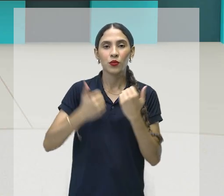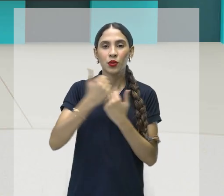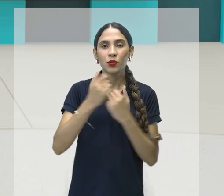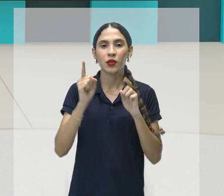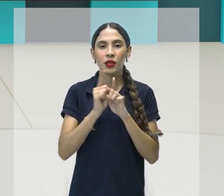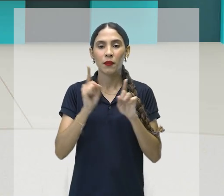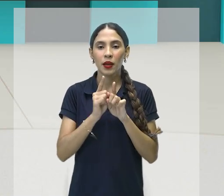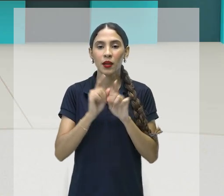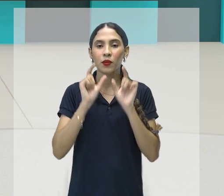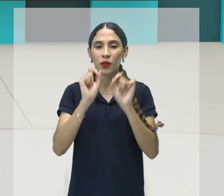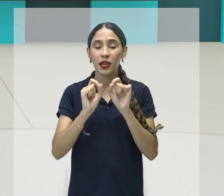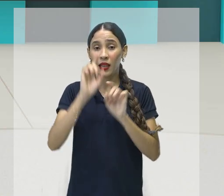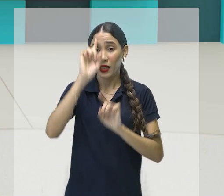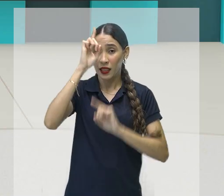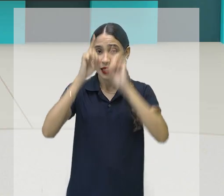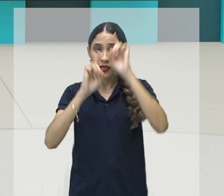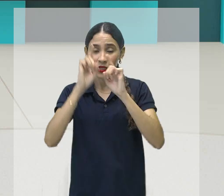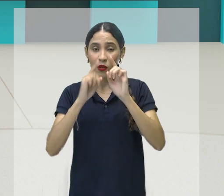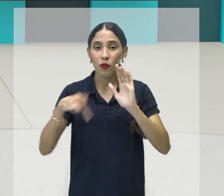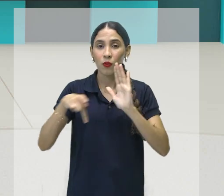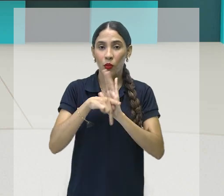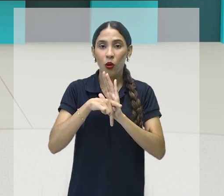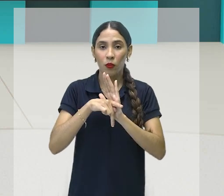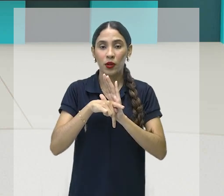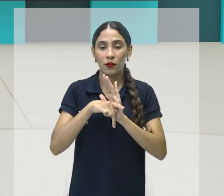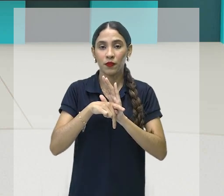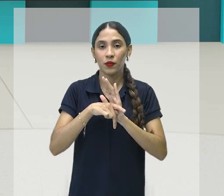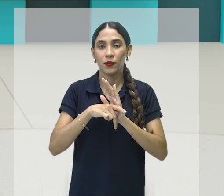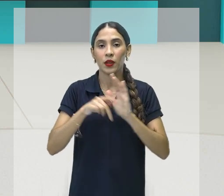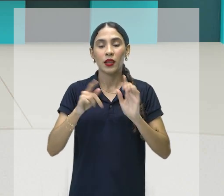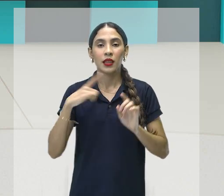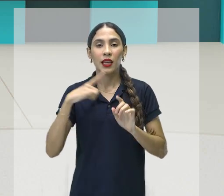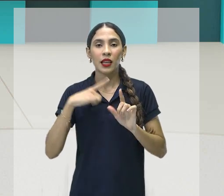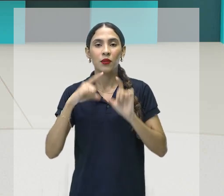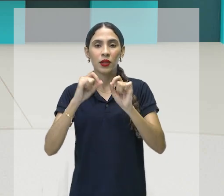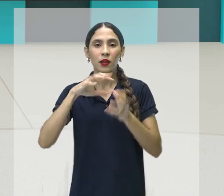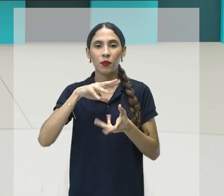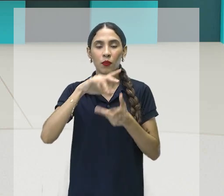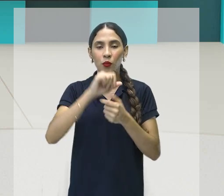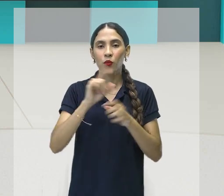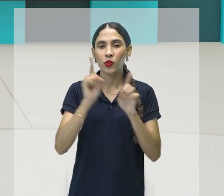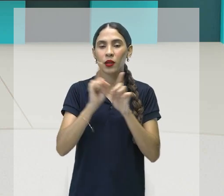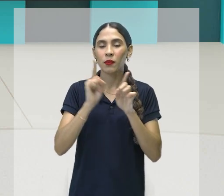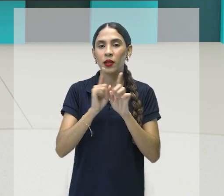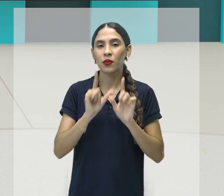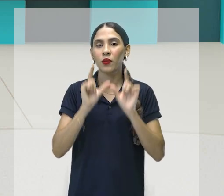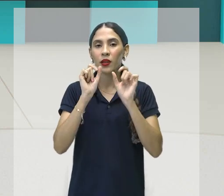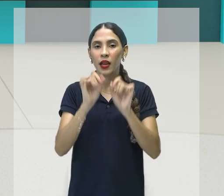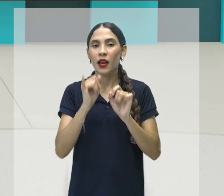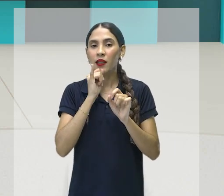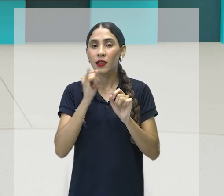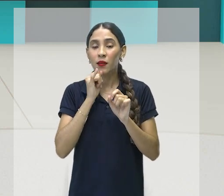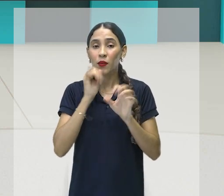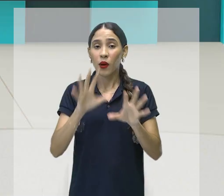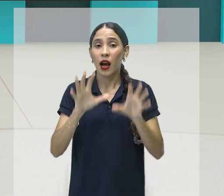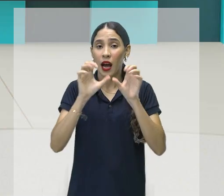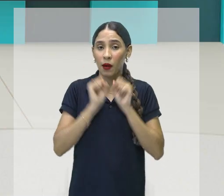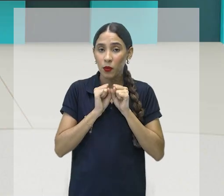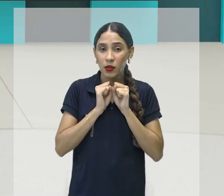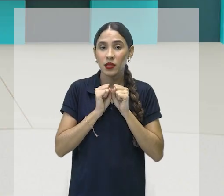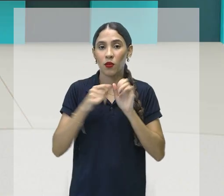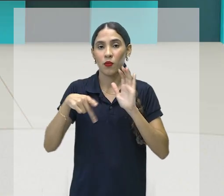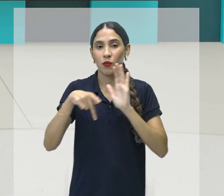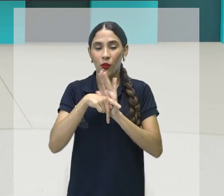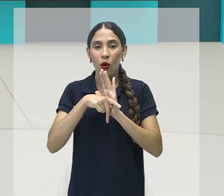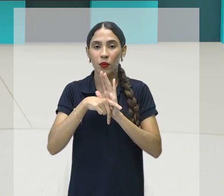substituiu a concepção de criação genuína, onde vê-se muito essa questão de uma